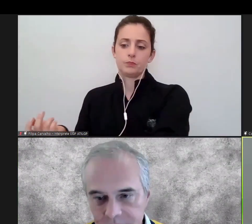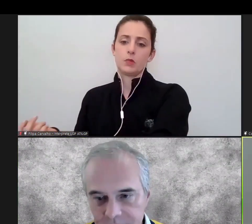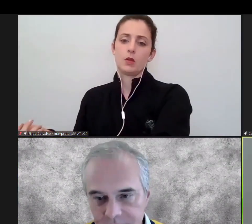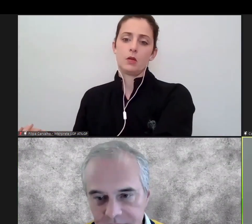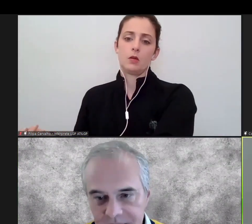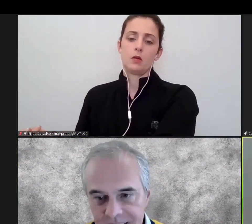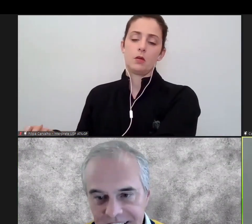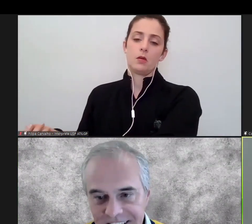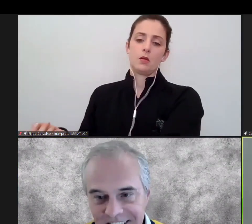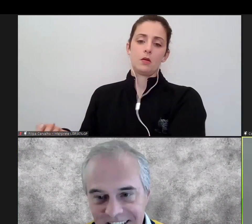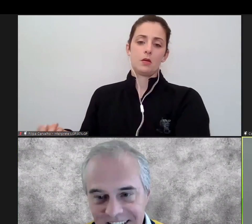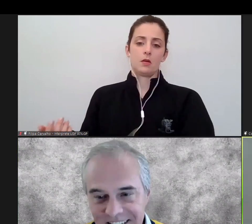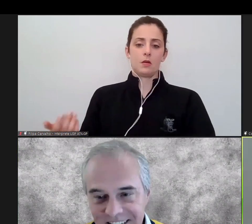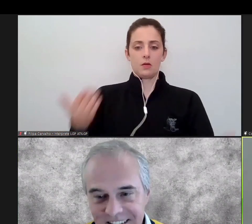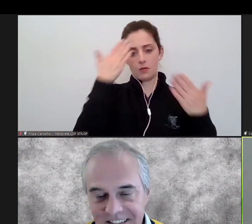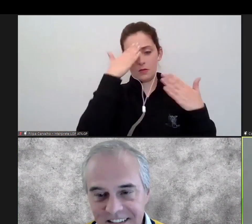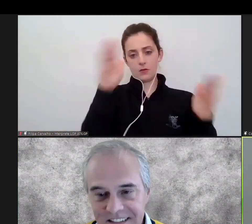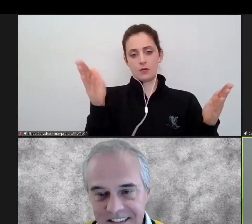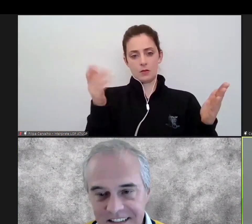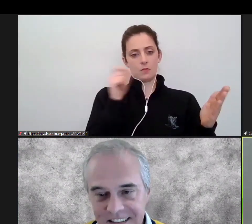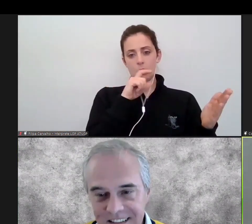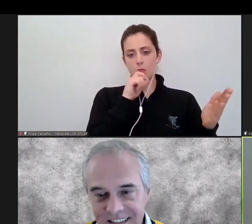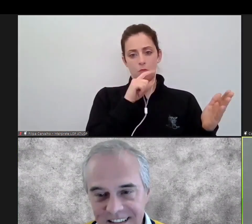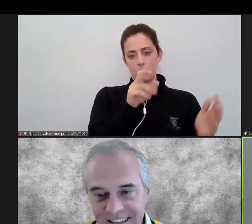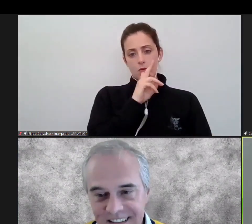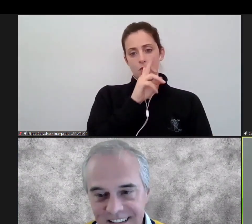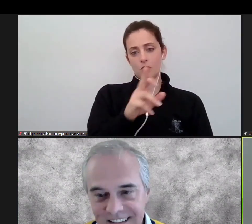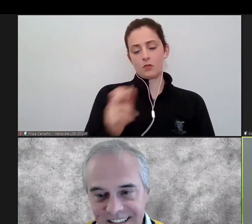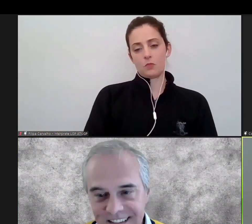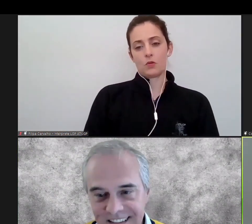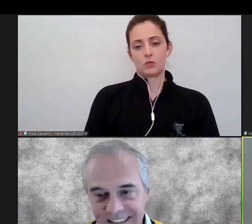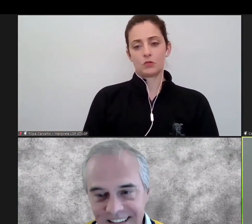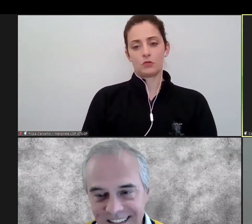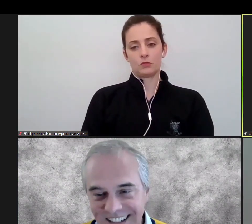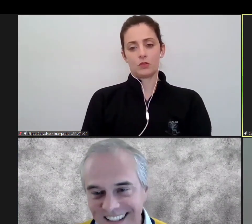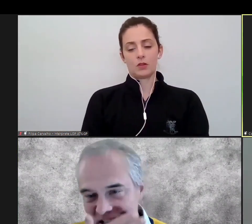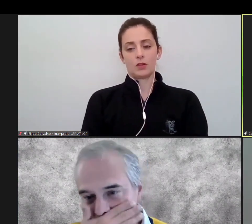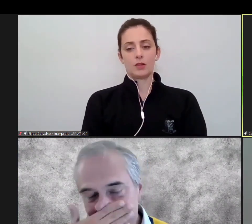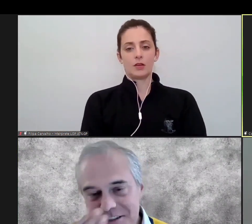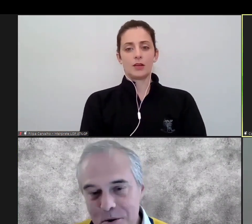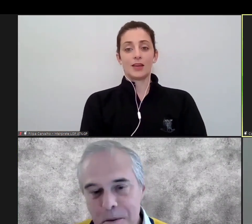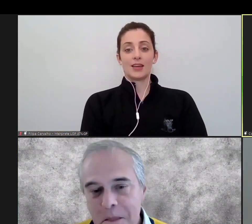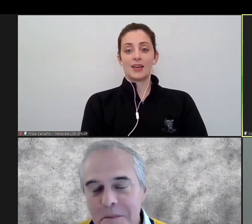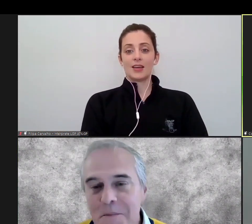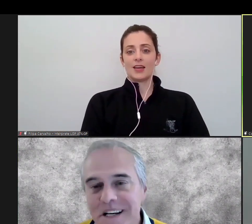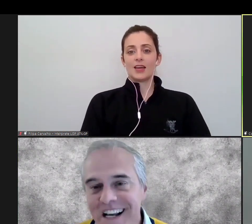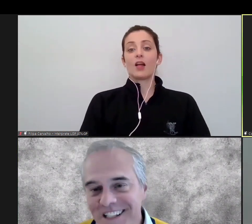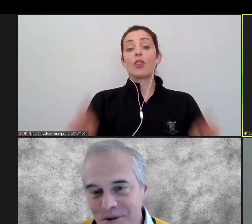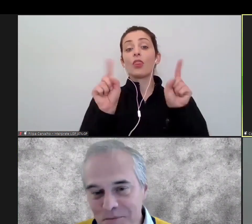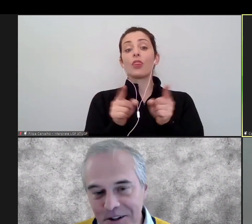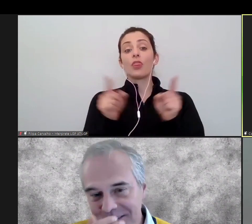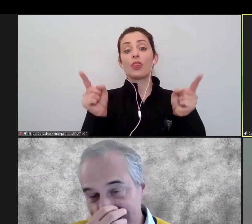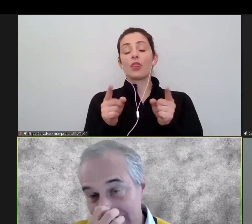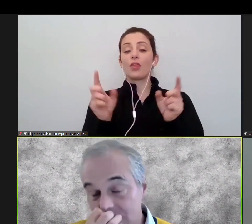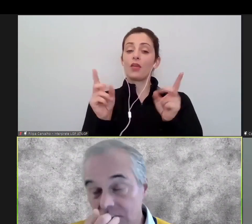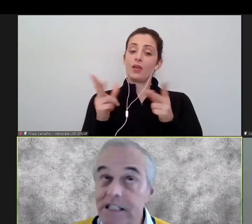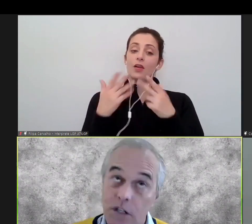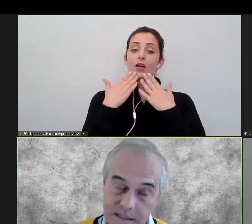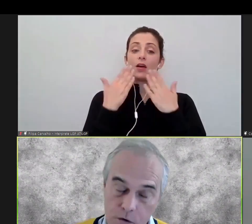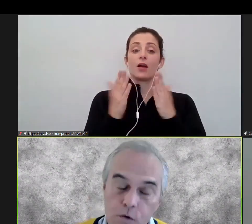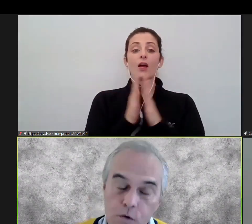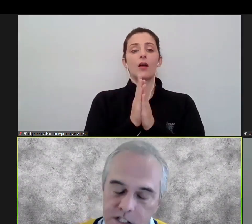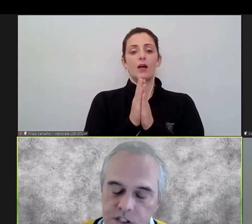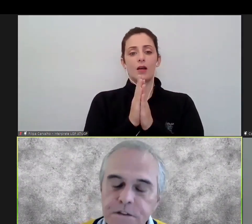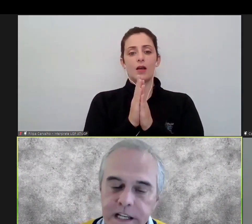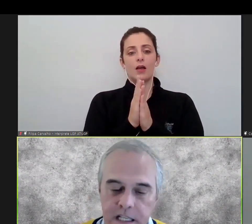favor, sinto que estará mais preparado para dar uma boa resposta aqui a esta questão. De forma sucinta, sim. Obrigado pela oportunidade. Olha só,